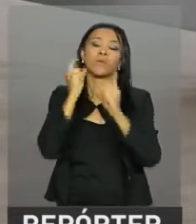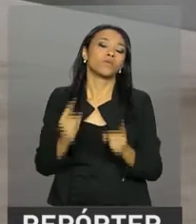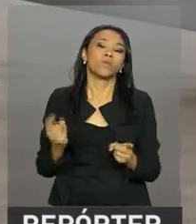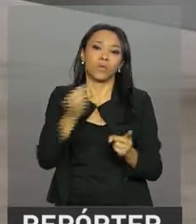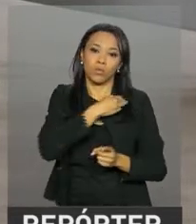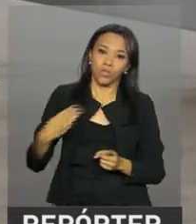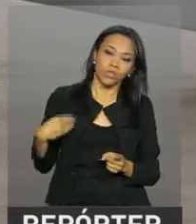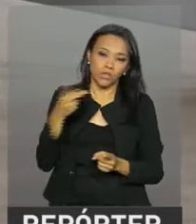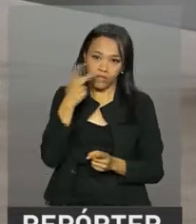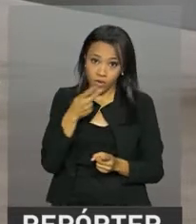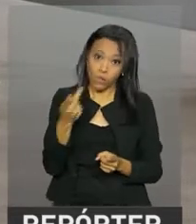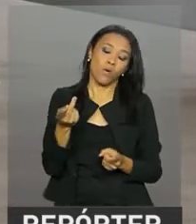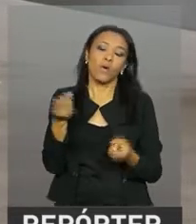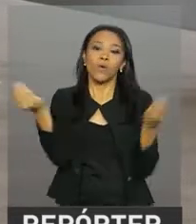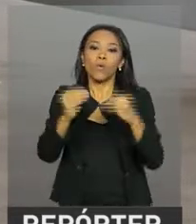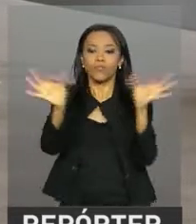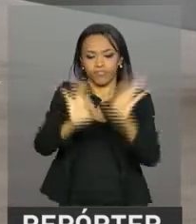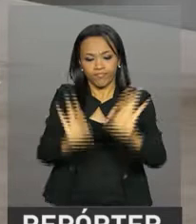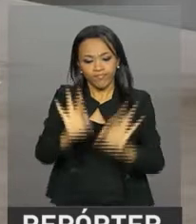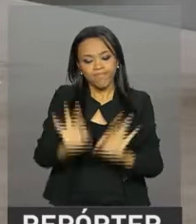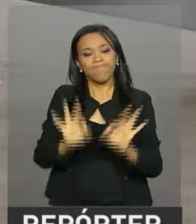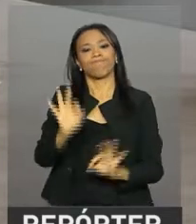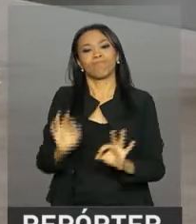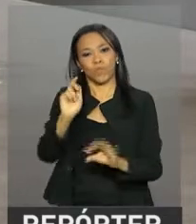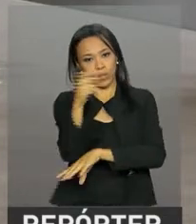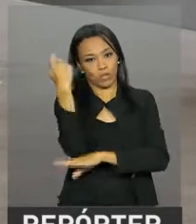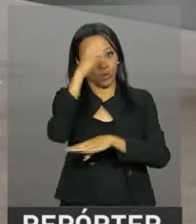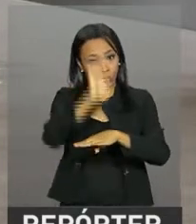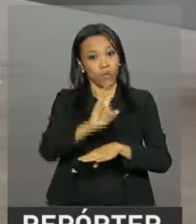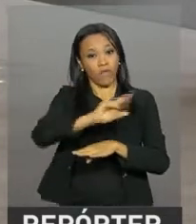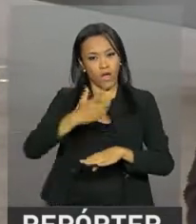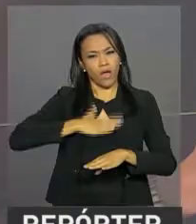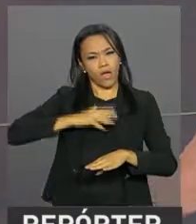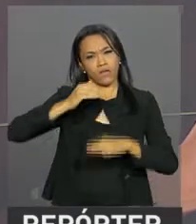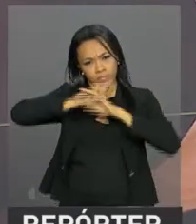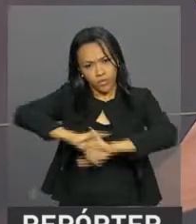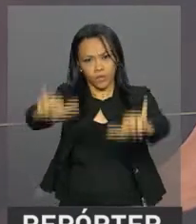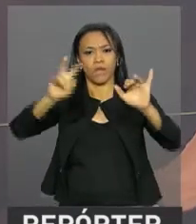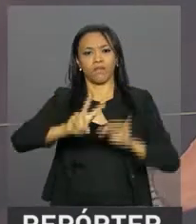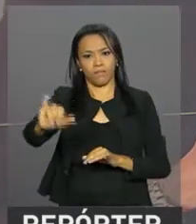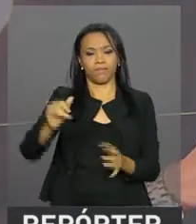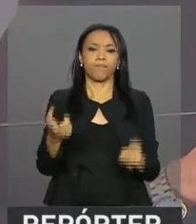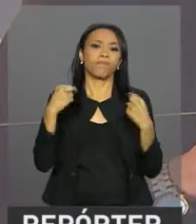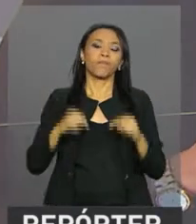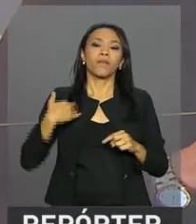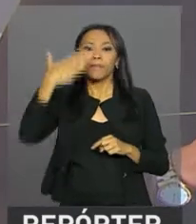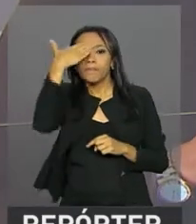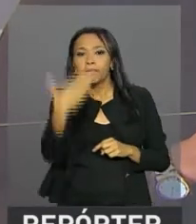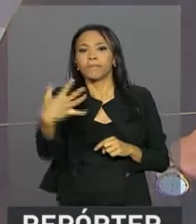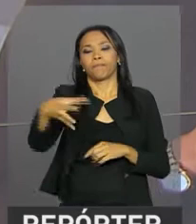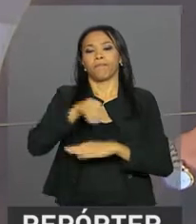financeira para o rio grande do sul deverá sair em breve leandro volta com você só queimada obrigado pelas suas